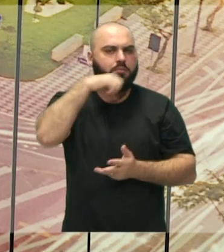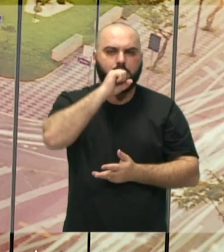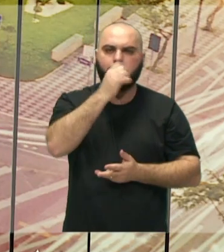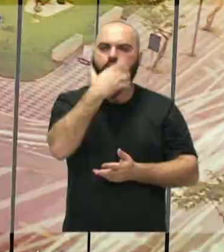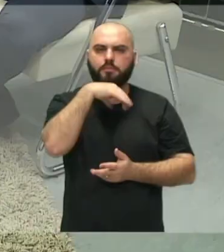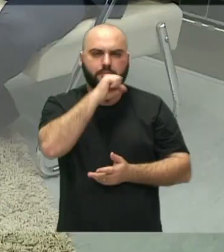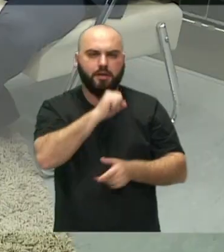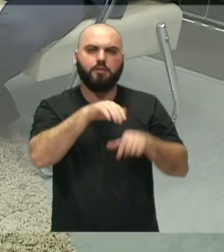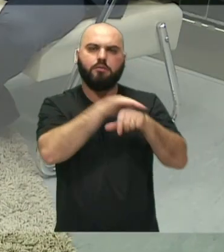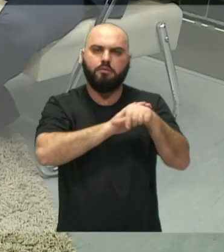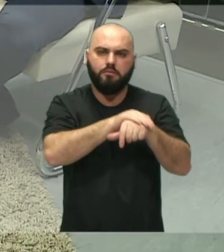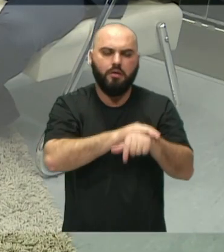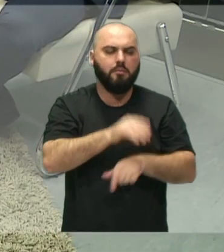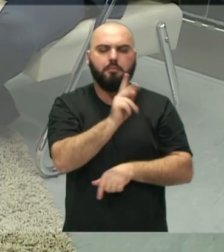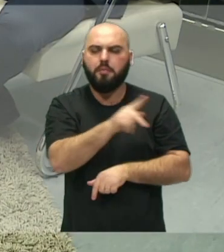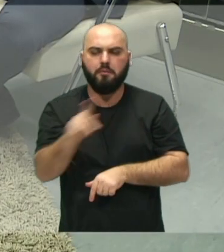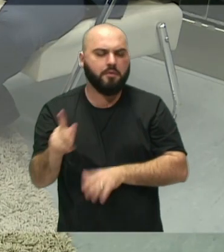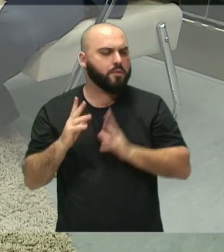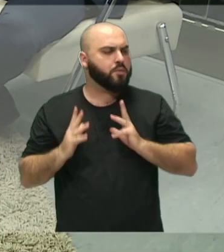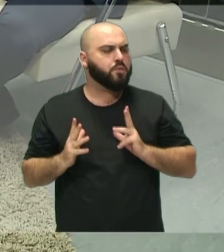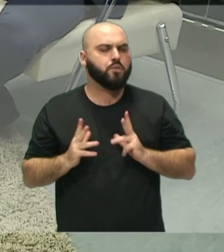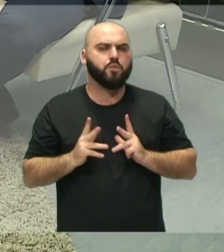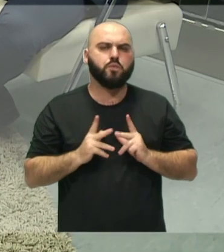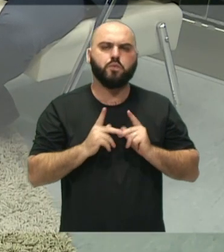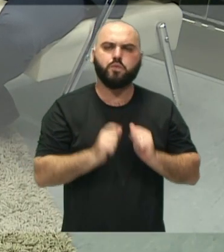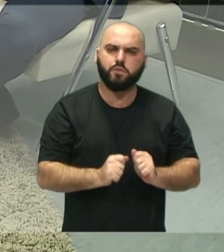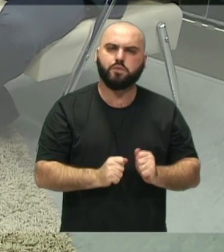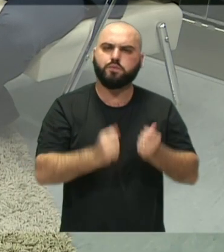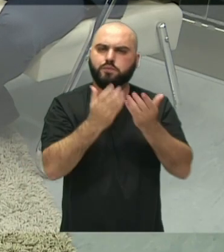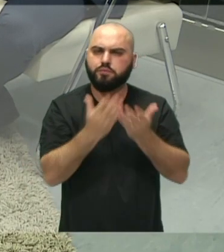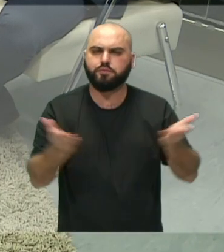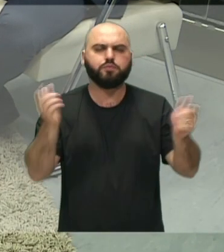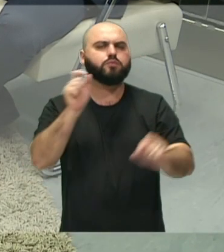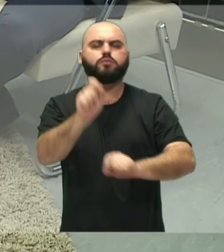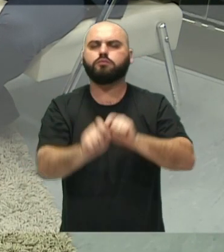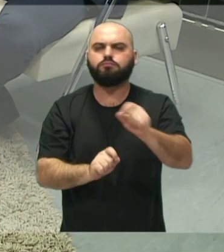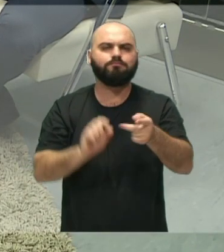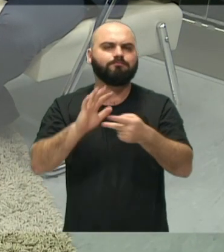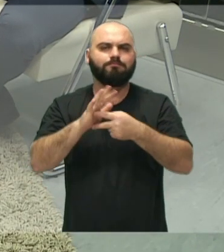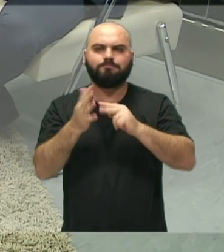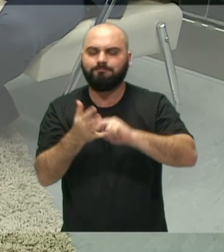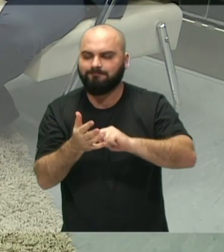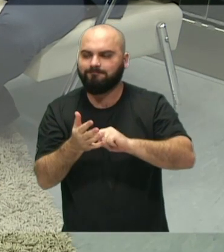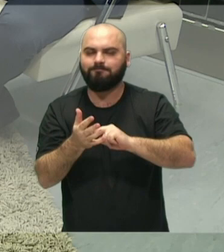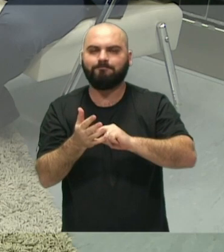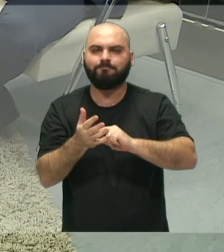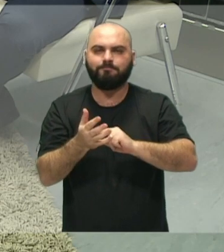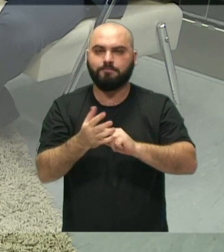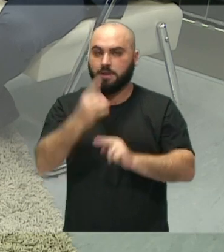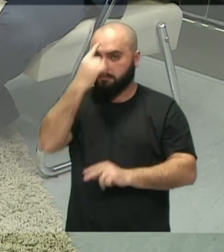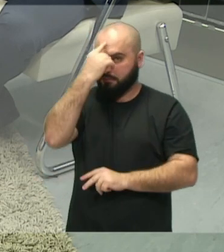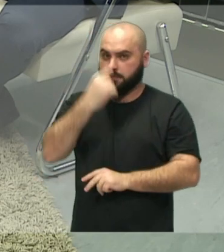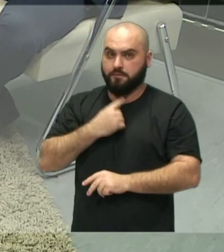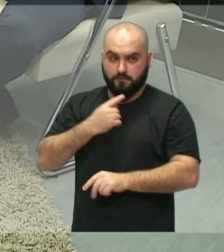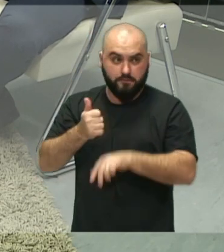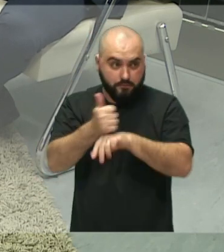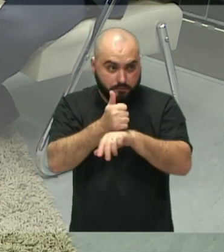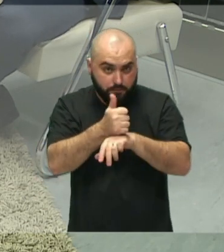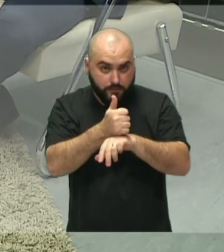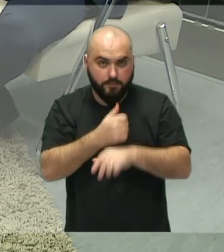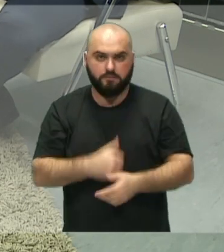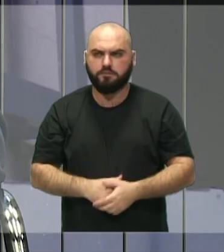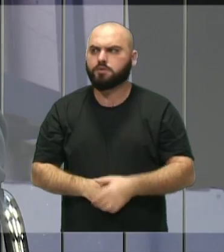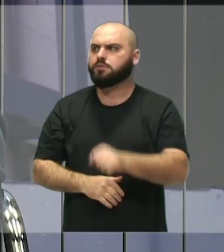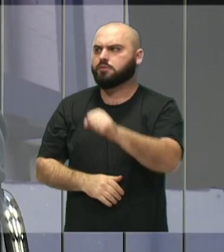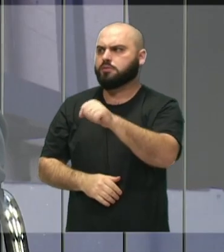os demais professores, tudo isso vai criando a biografia do profissional, não é? Literalmente é uma escola,